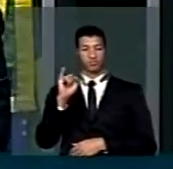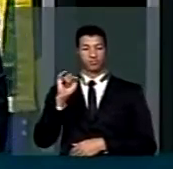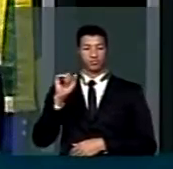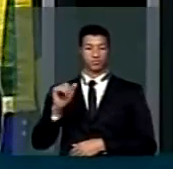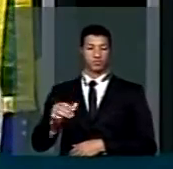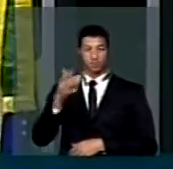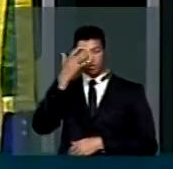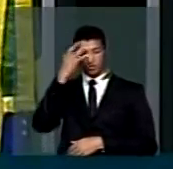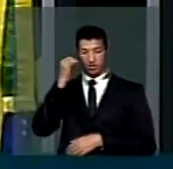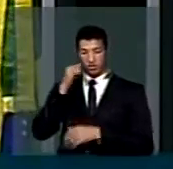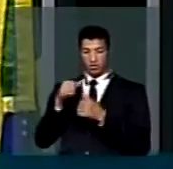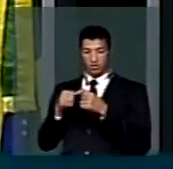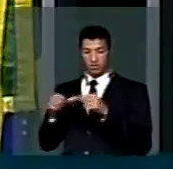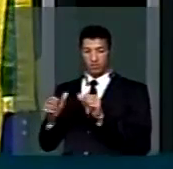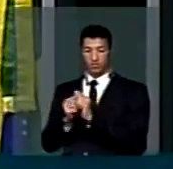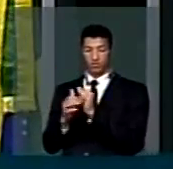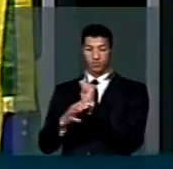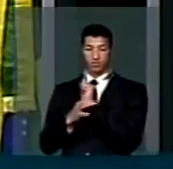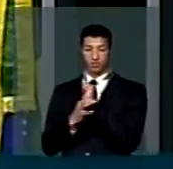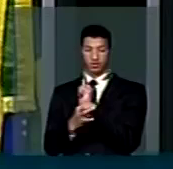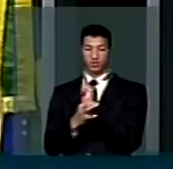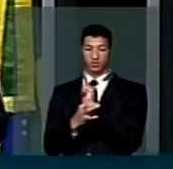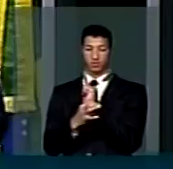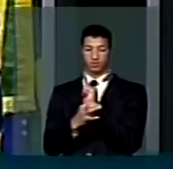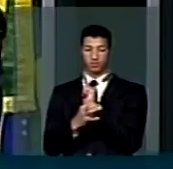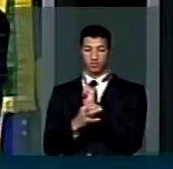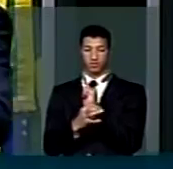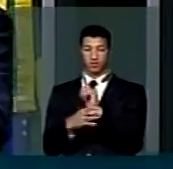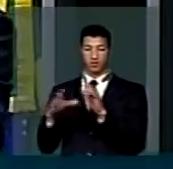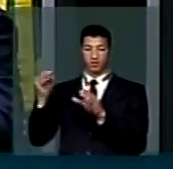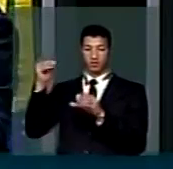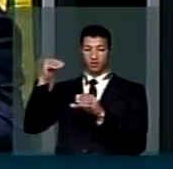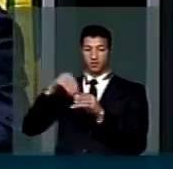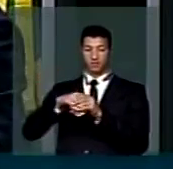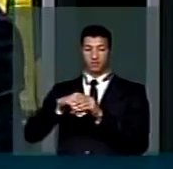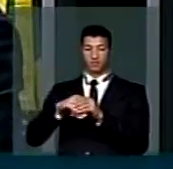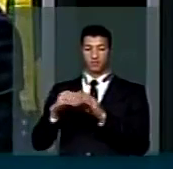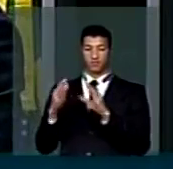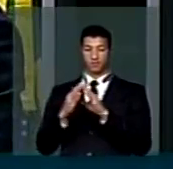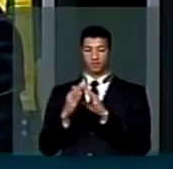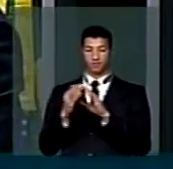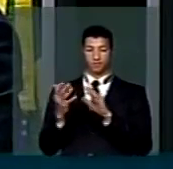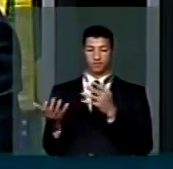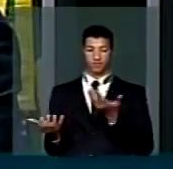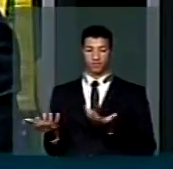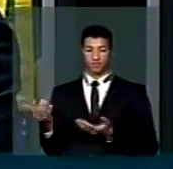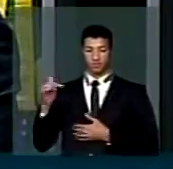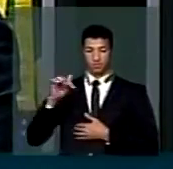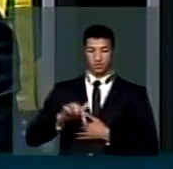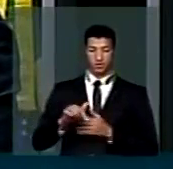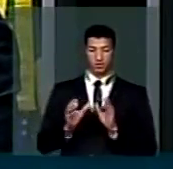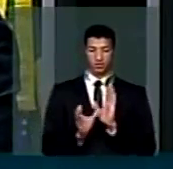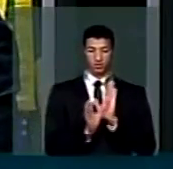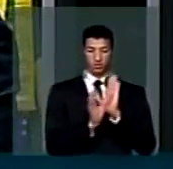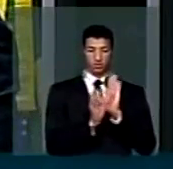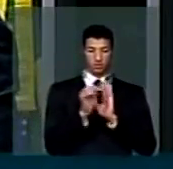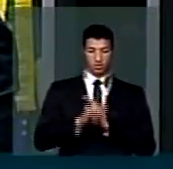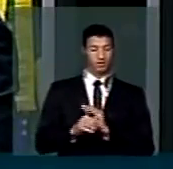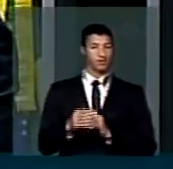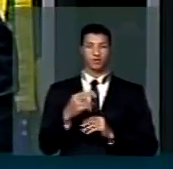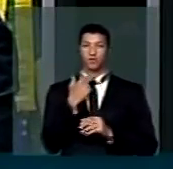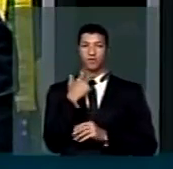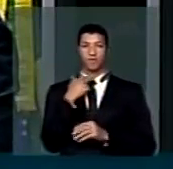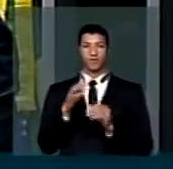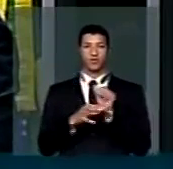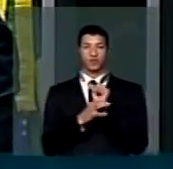ela fique com as garantias. Dentro desta casa eu não posso garantir nada.